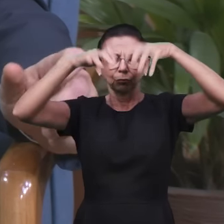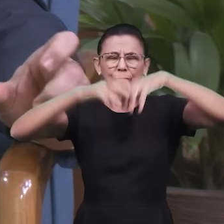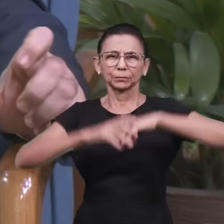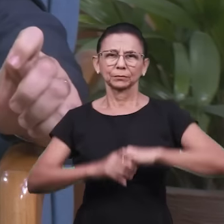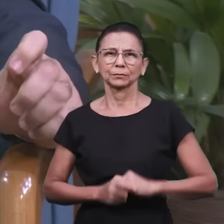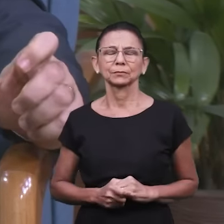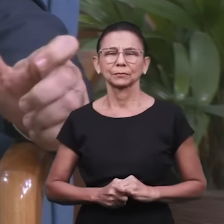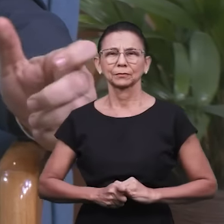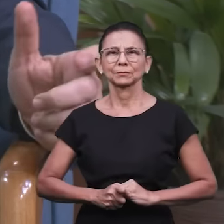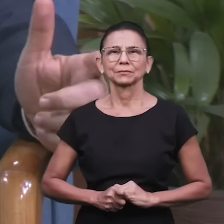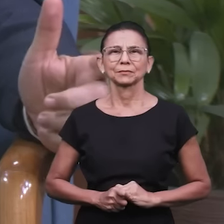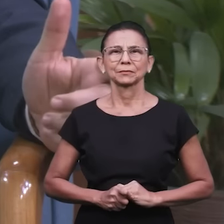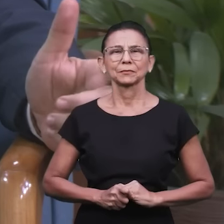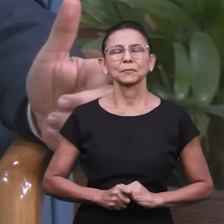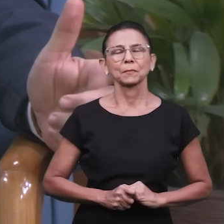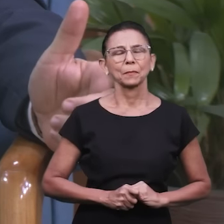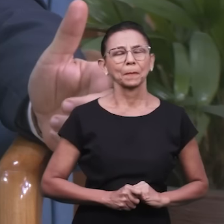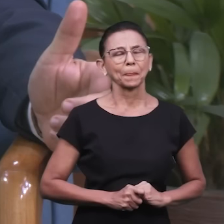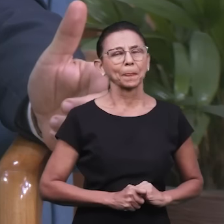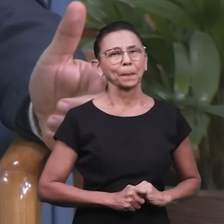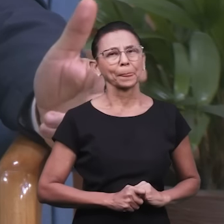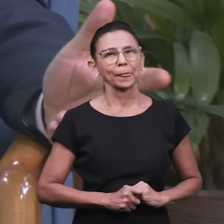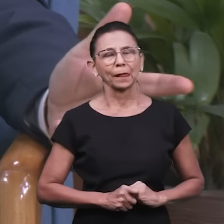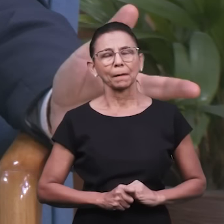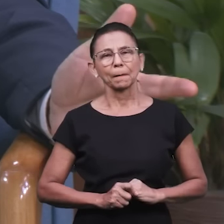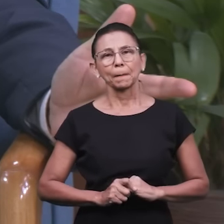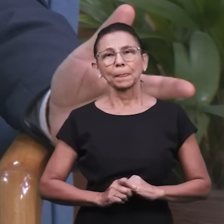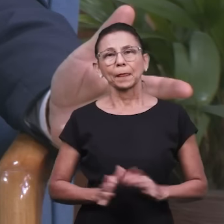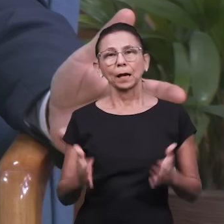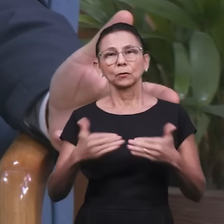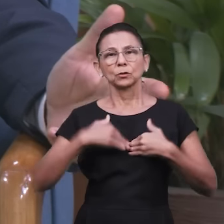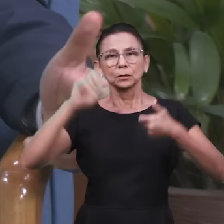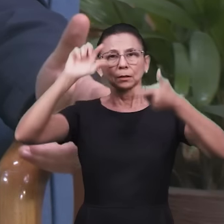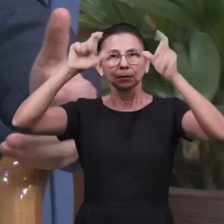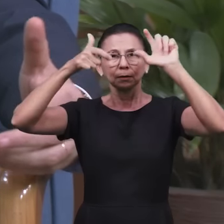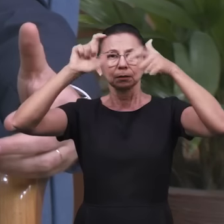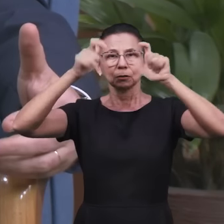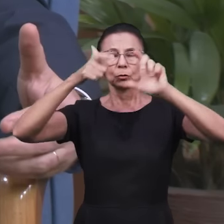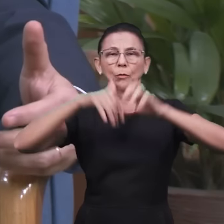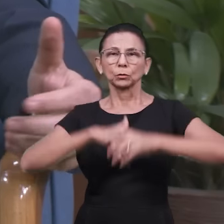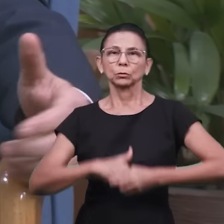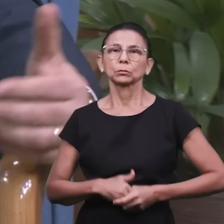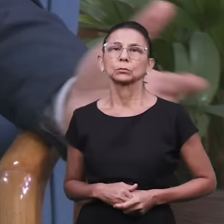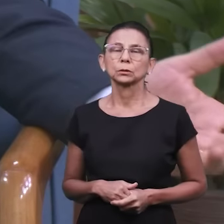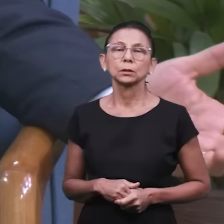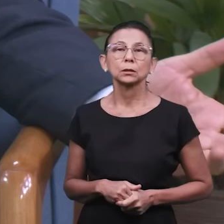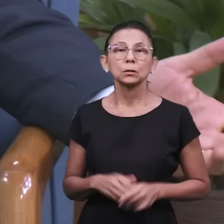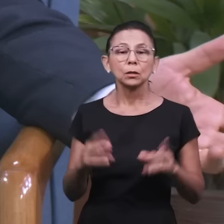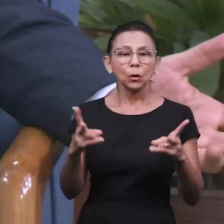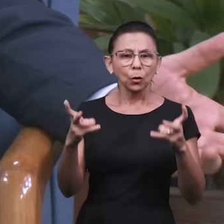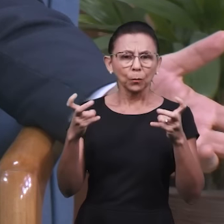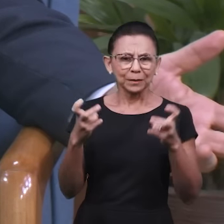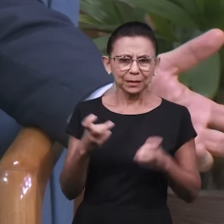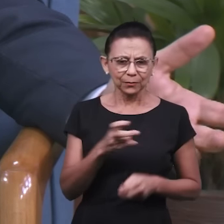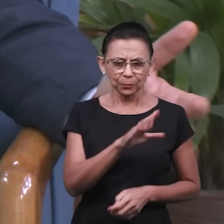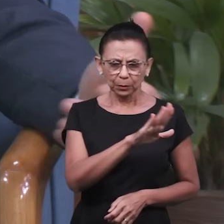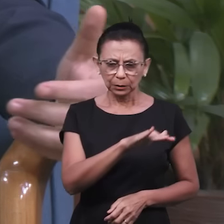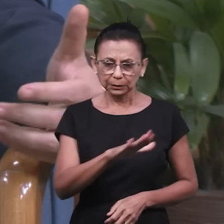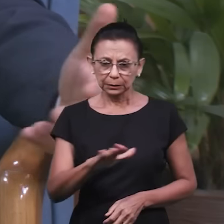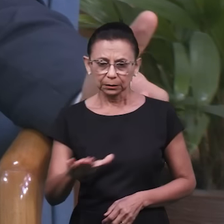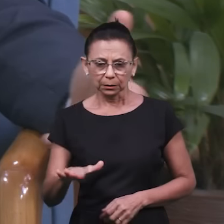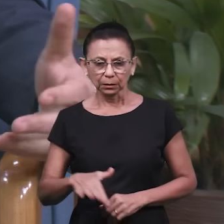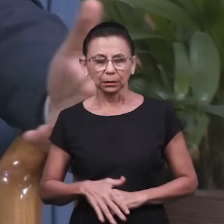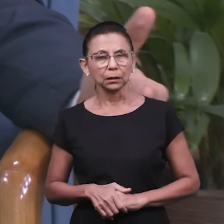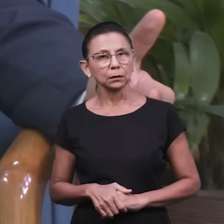distúrbio do neurodesenvolvimento e é diagnosticado cada vez mais, ou em cada vez mais crianças. A